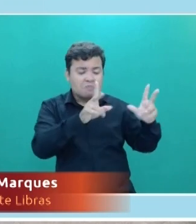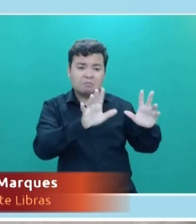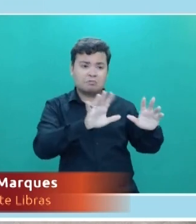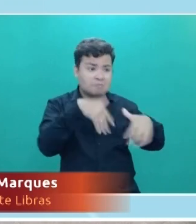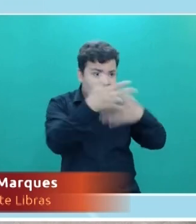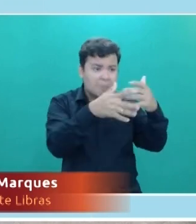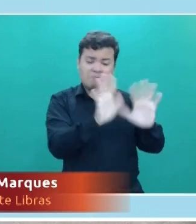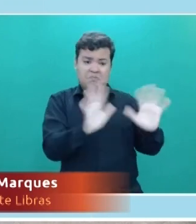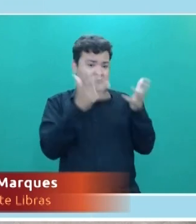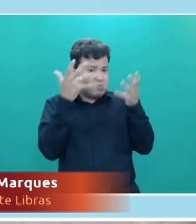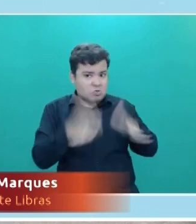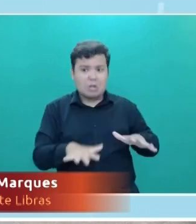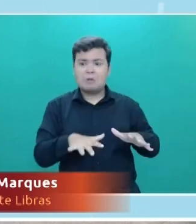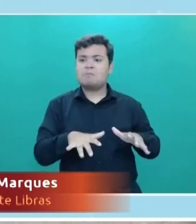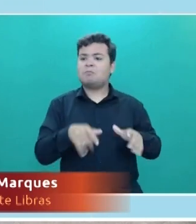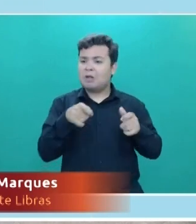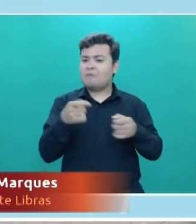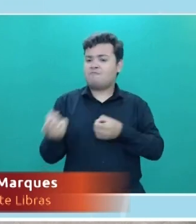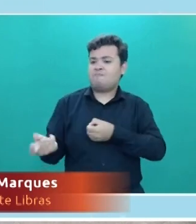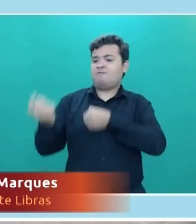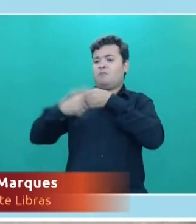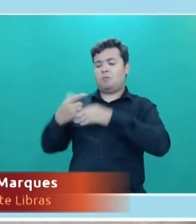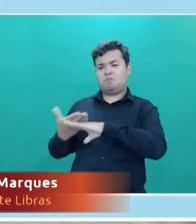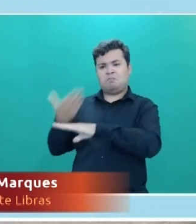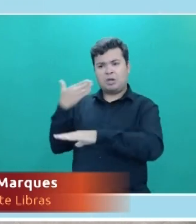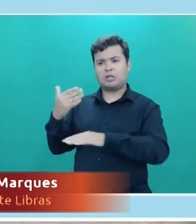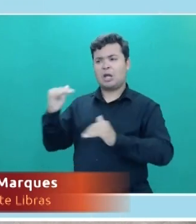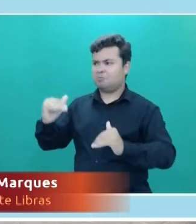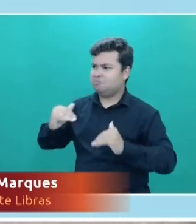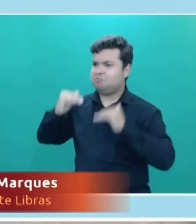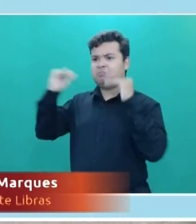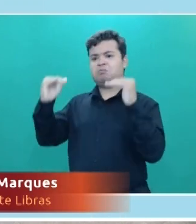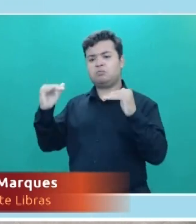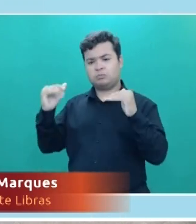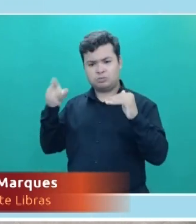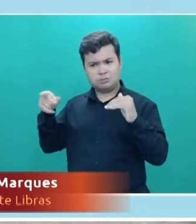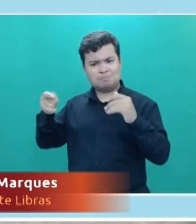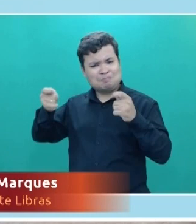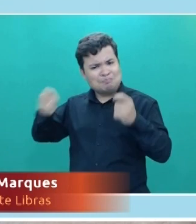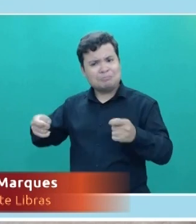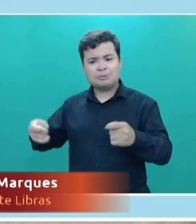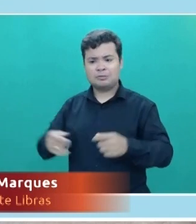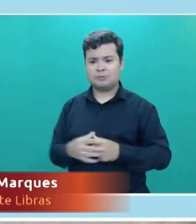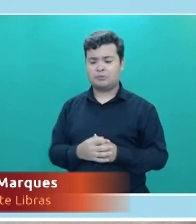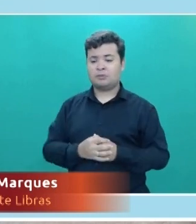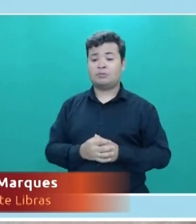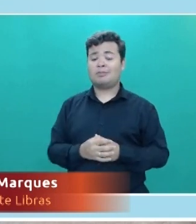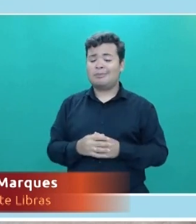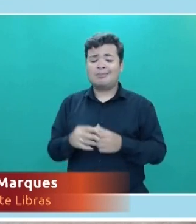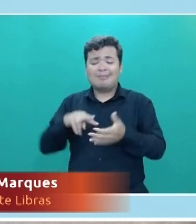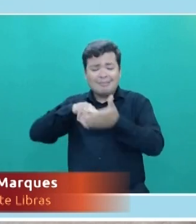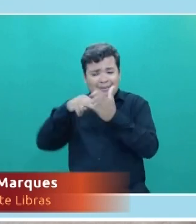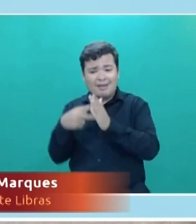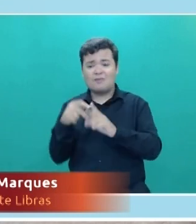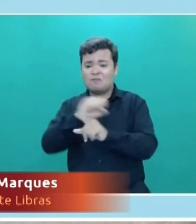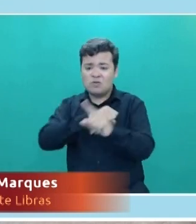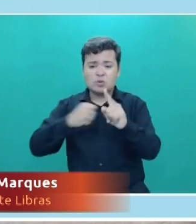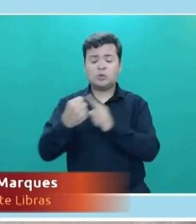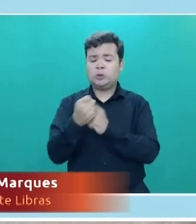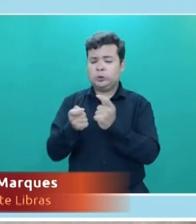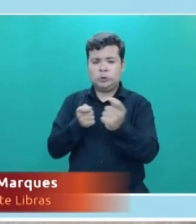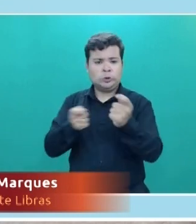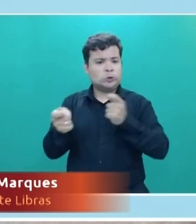primacismos, né? Porque o supremacismo em si é a ordem social, né? Você ter determinados